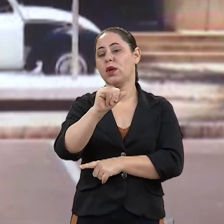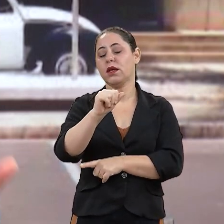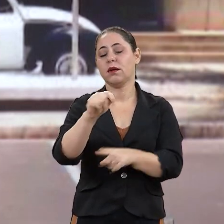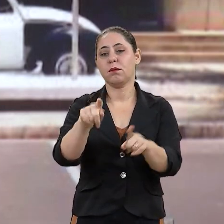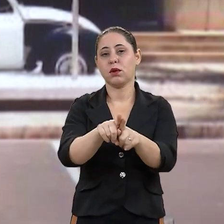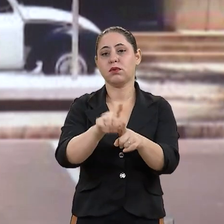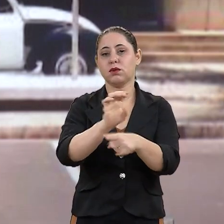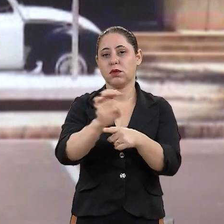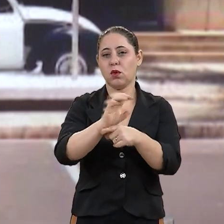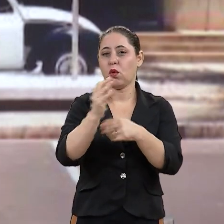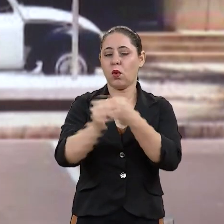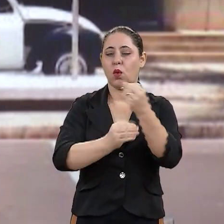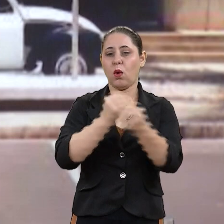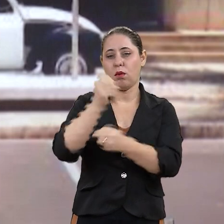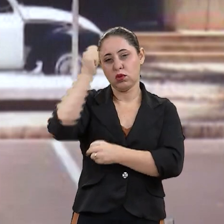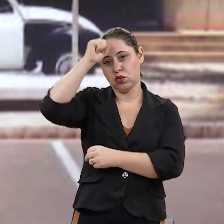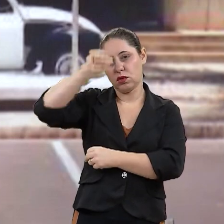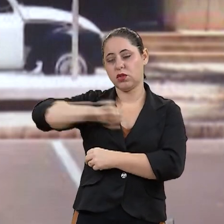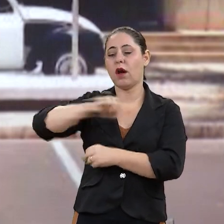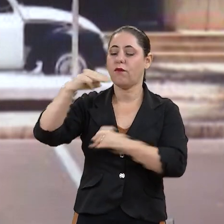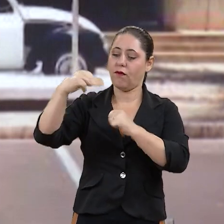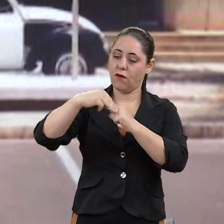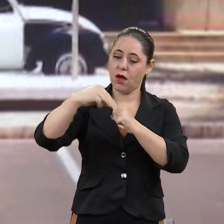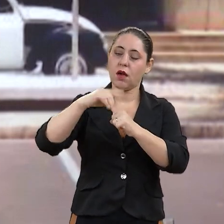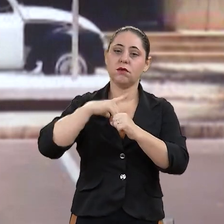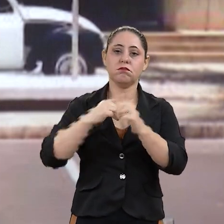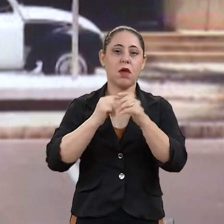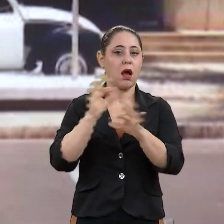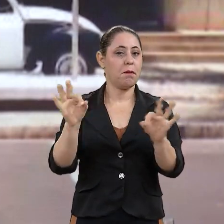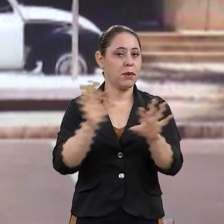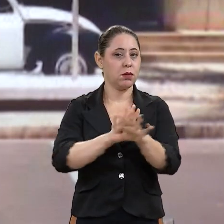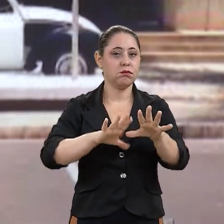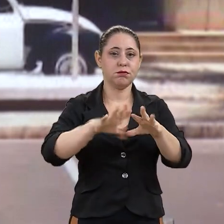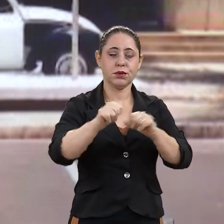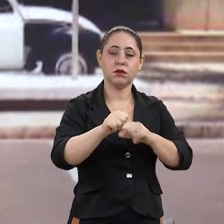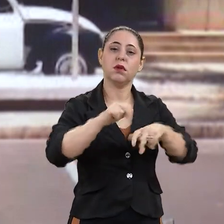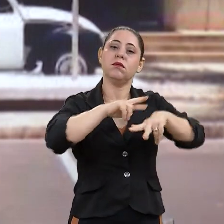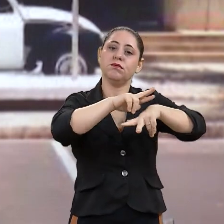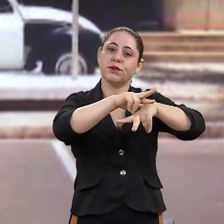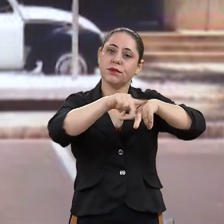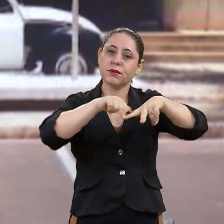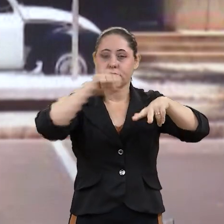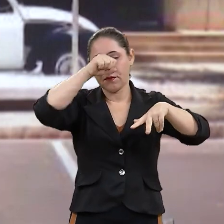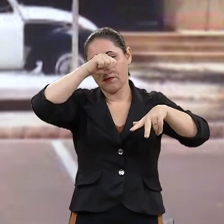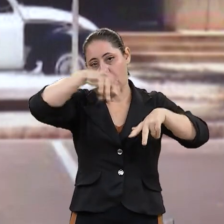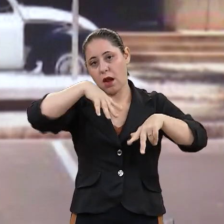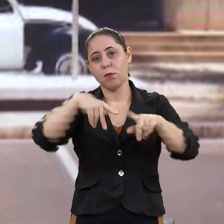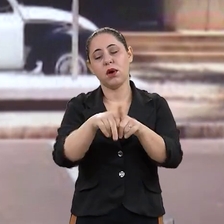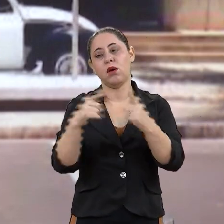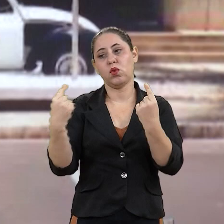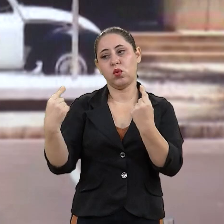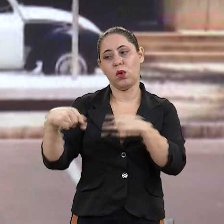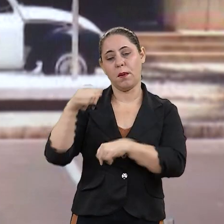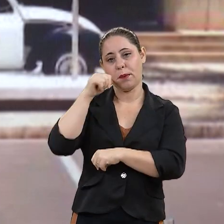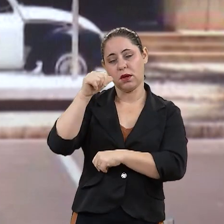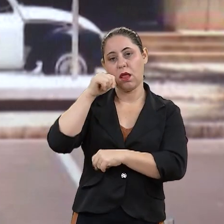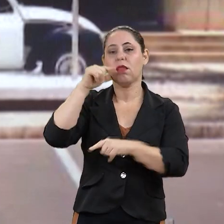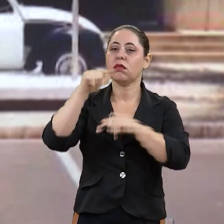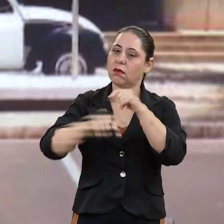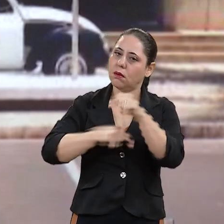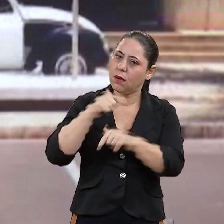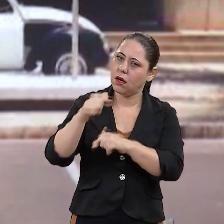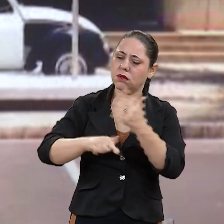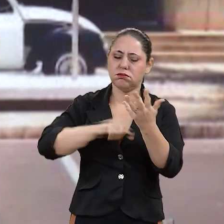como consultora, como socióloga, porque aí eu já tinha feito mestrado em sociologia, nessa área de gênero, de violência contra